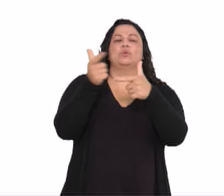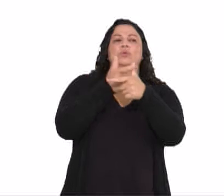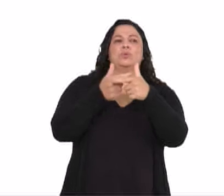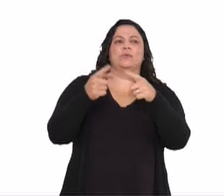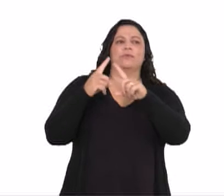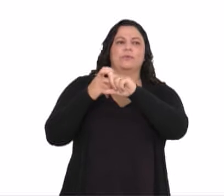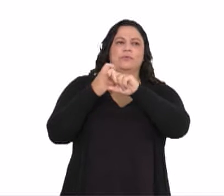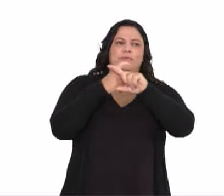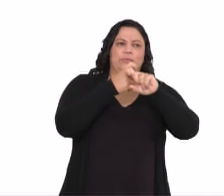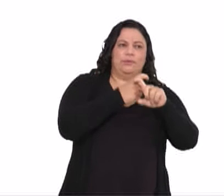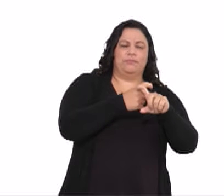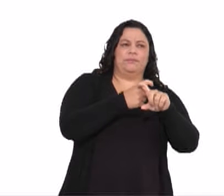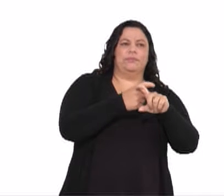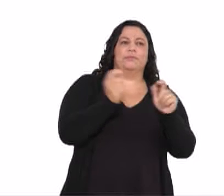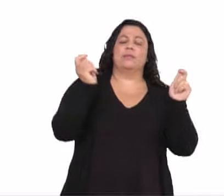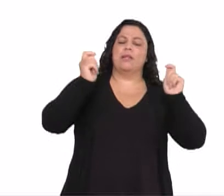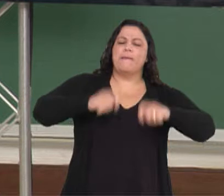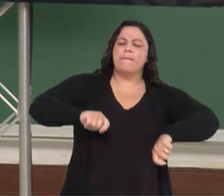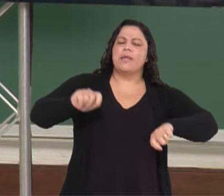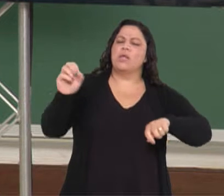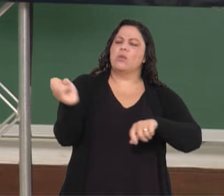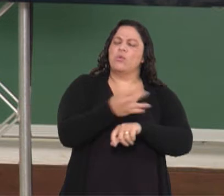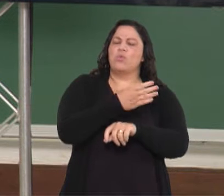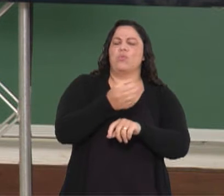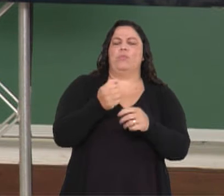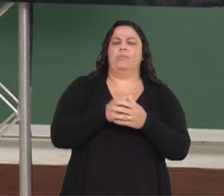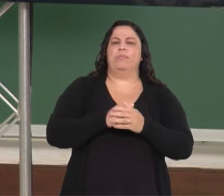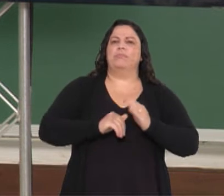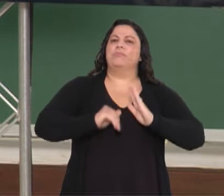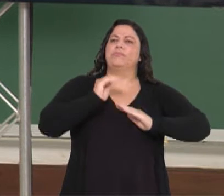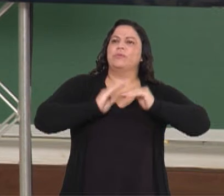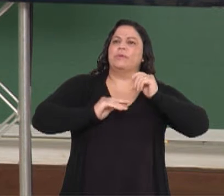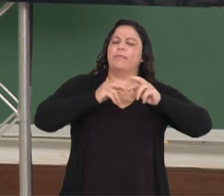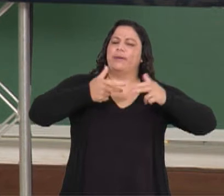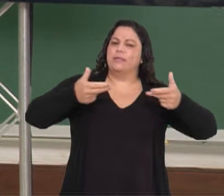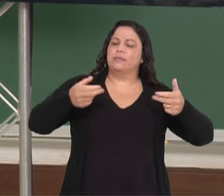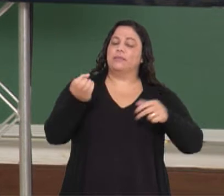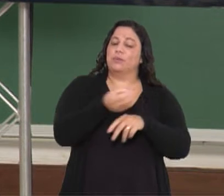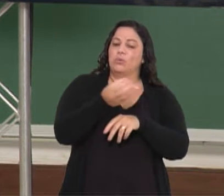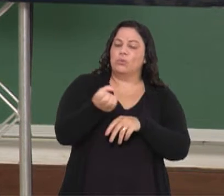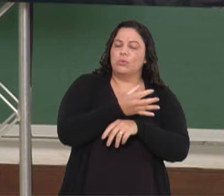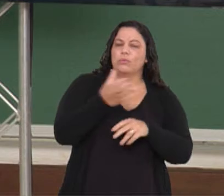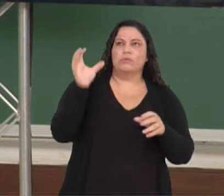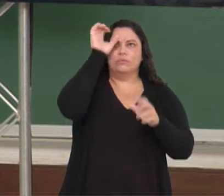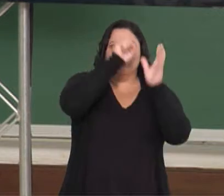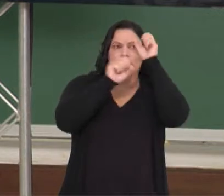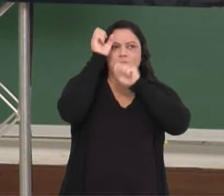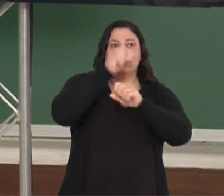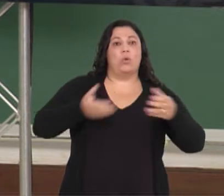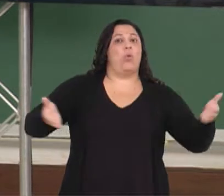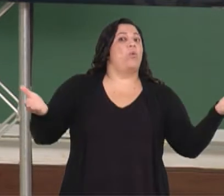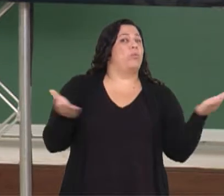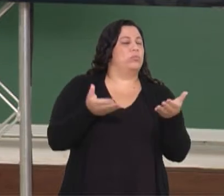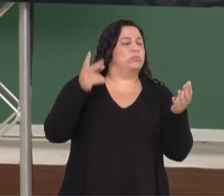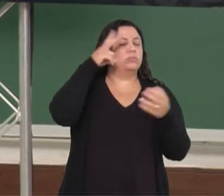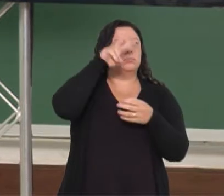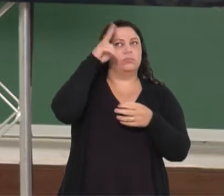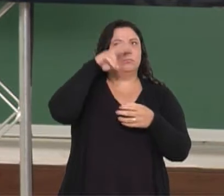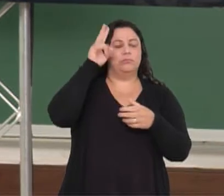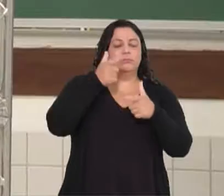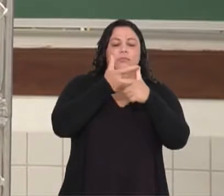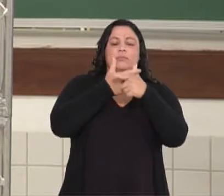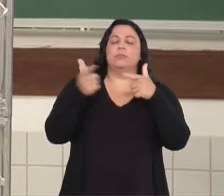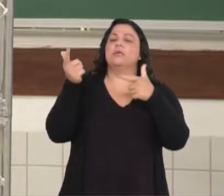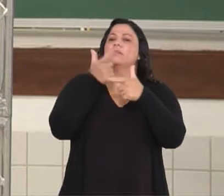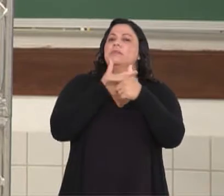dispositivo prático de Brio-Ruffini. Também é um método novo que nós vamos aprender no dia de hoje. Mas vamos começar, então, relembrando a divisão de polinômios.